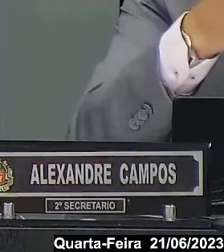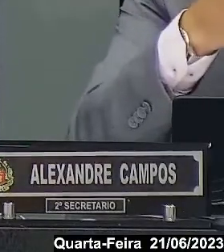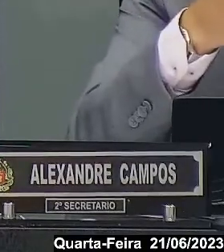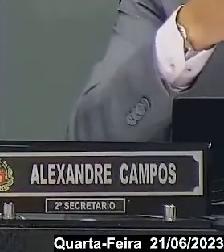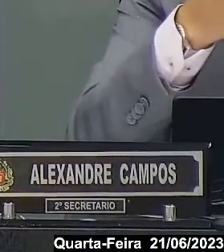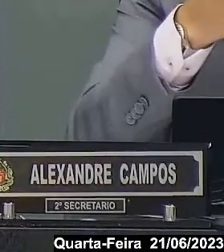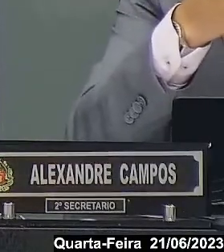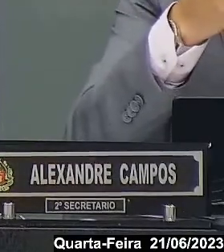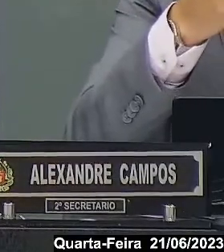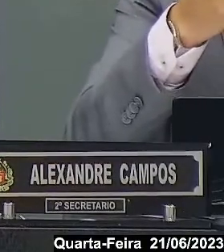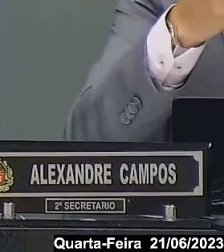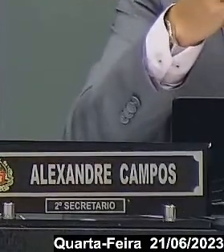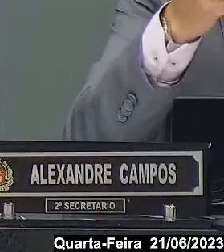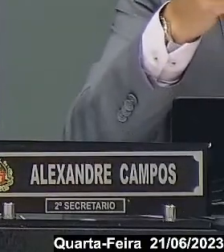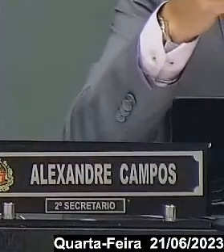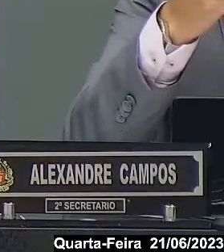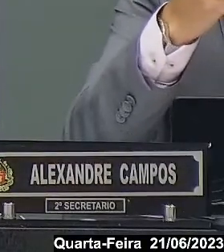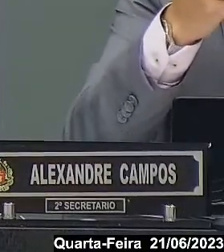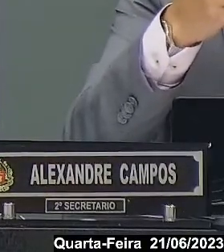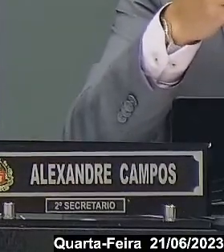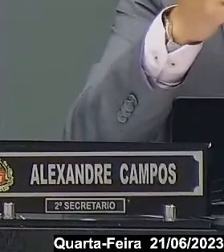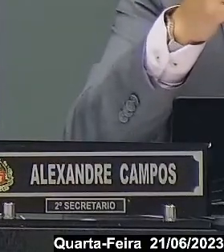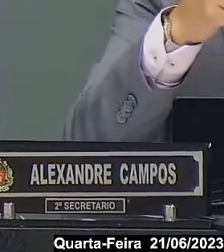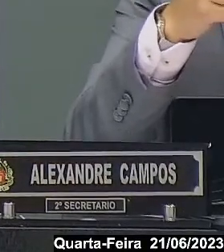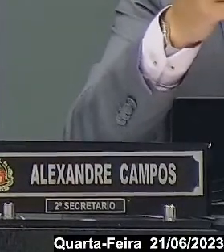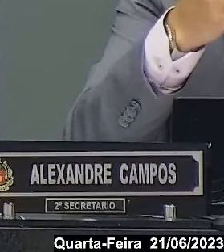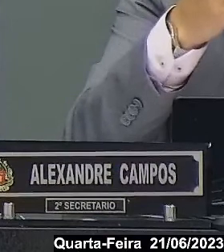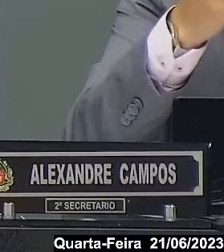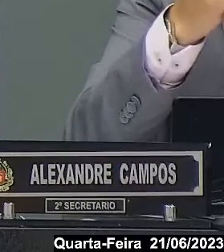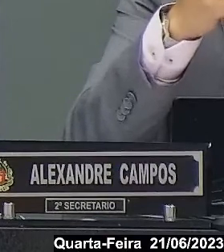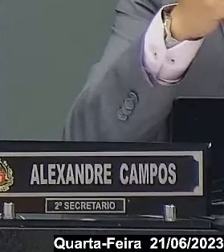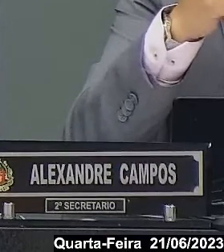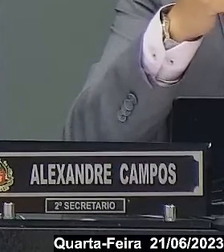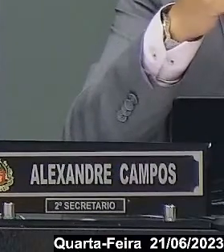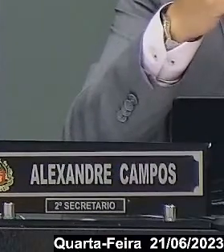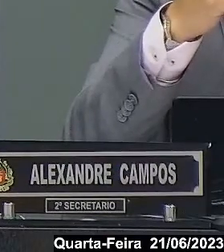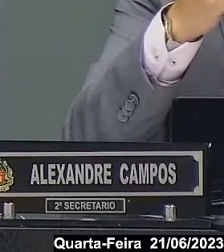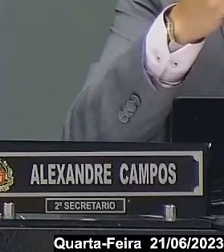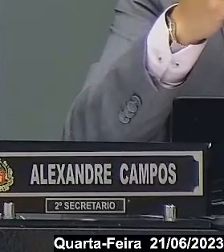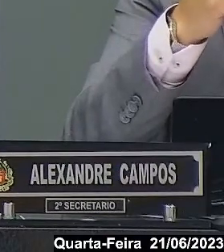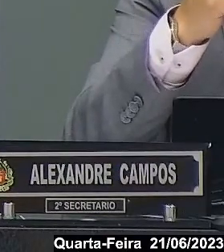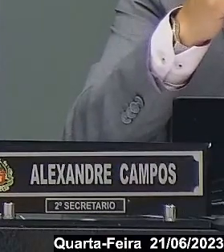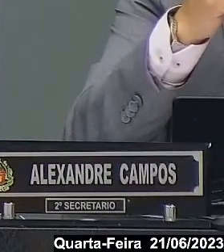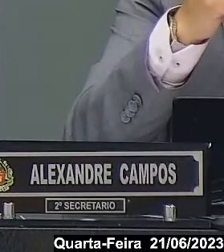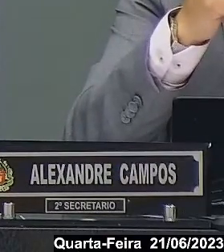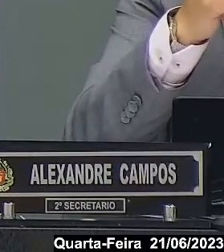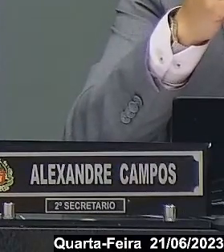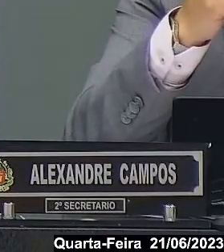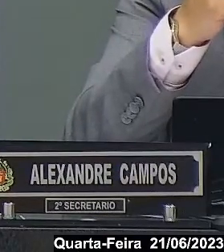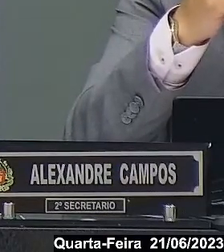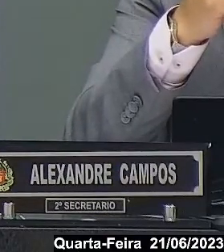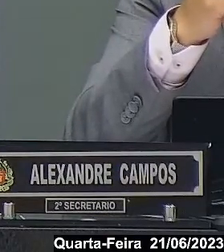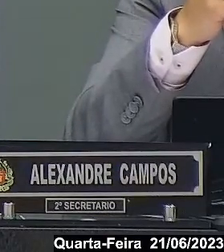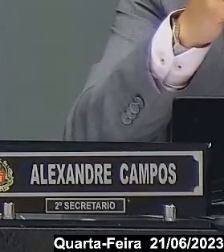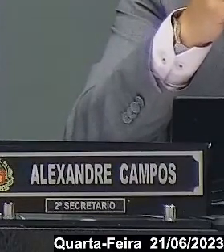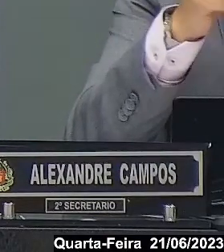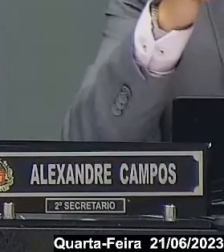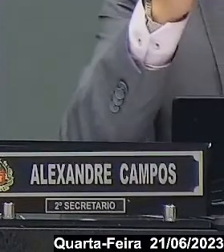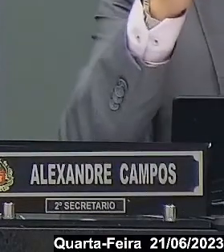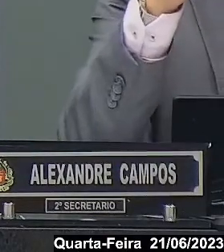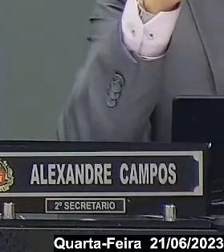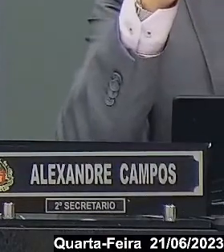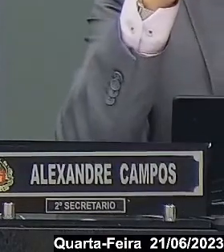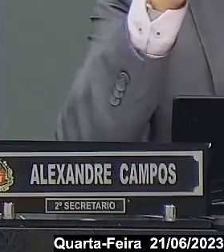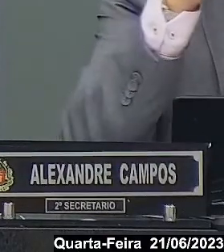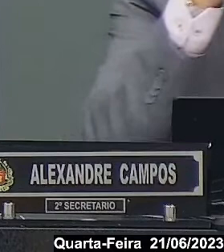dos Santos. E 6 ausências, vereador Francisco Nádio Oliveira Vieira, Gerson Legário, João Antônio Girardi, José de Souza Santos,